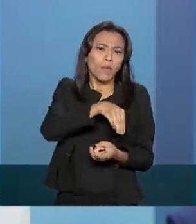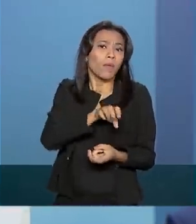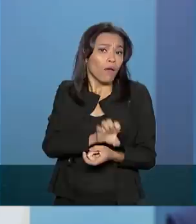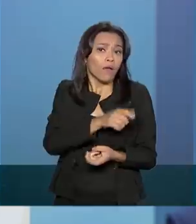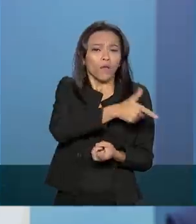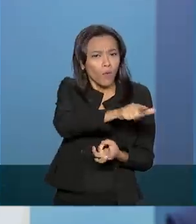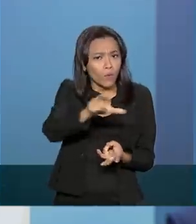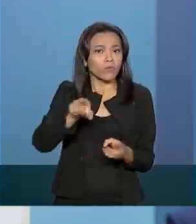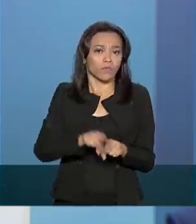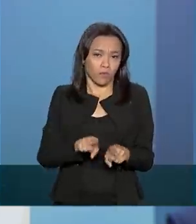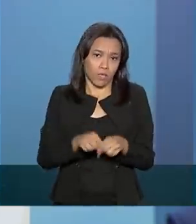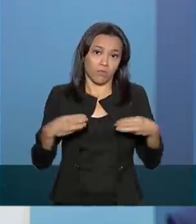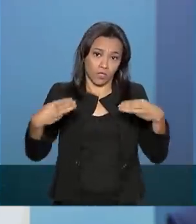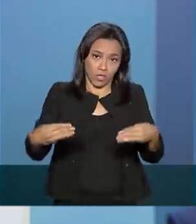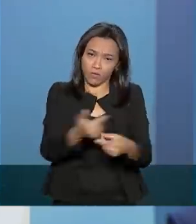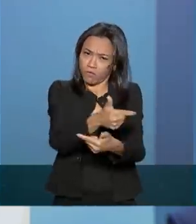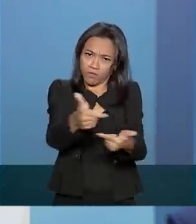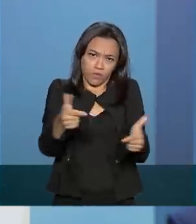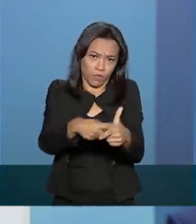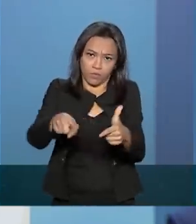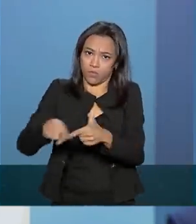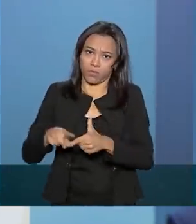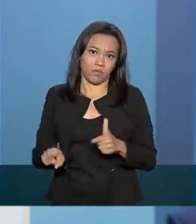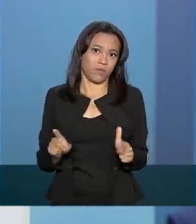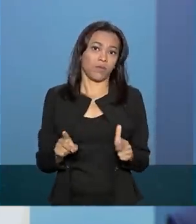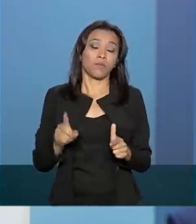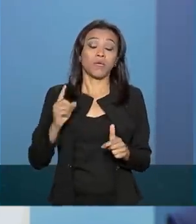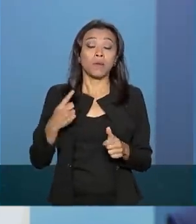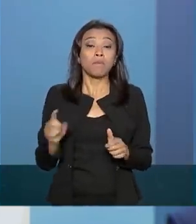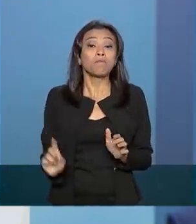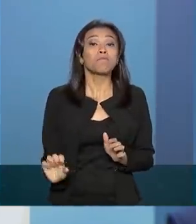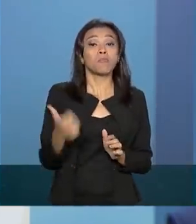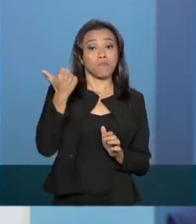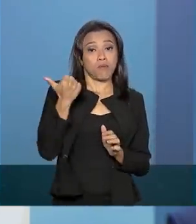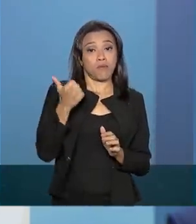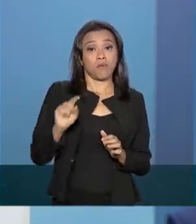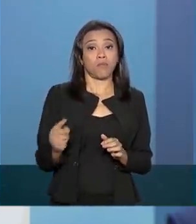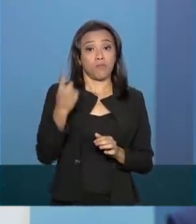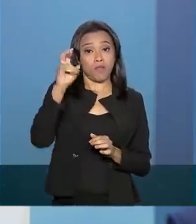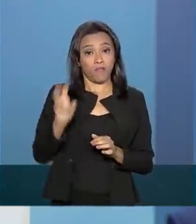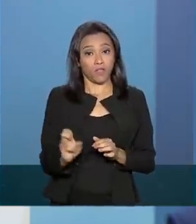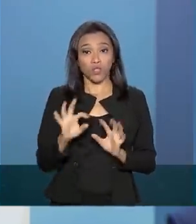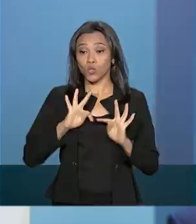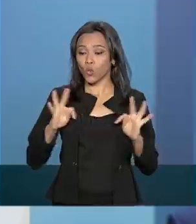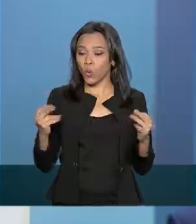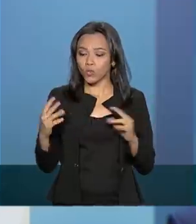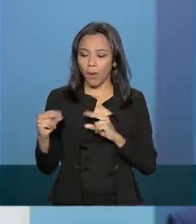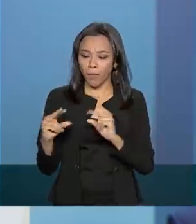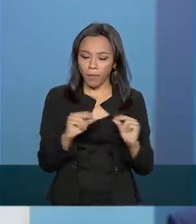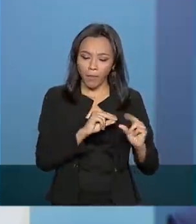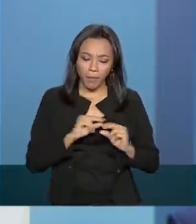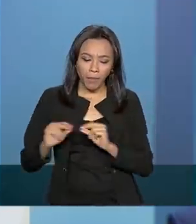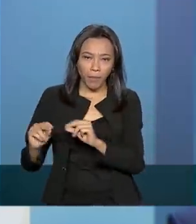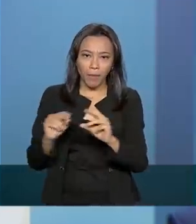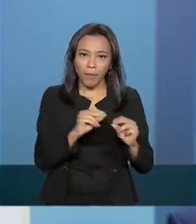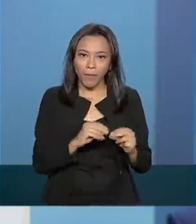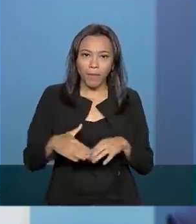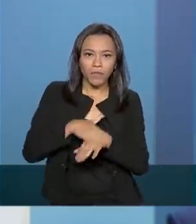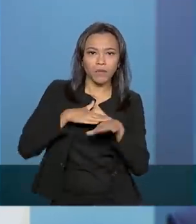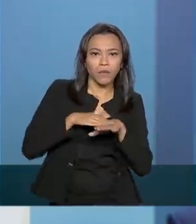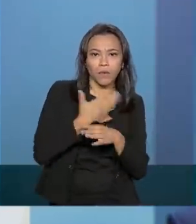nosso ministério, pela primeira vez na República, todos se entendem e todos falam a mesma